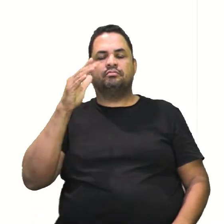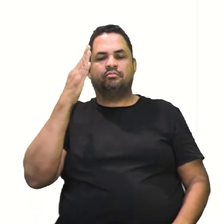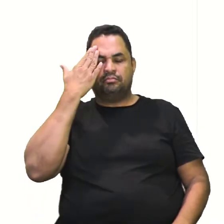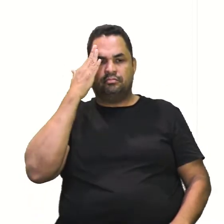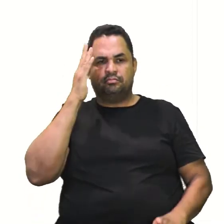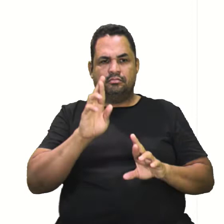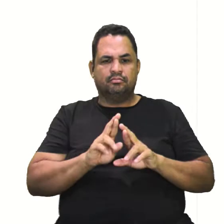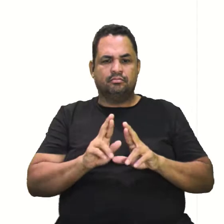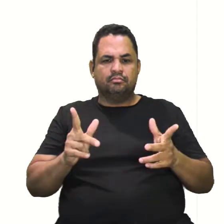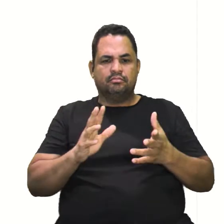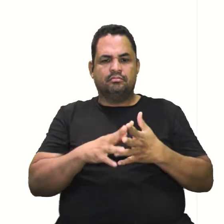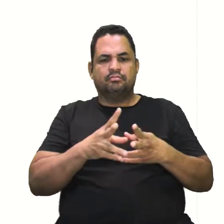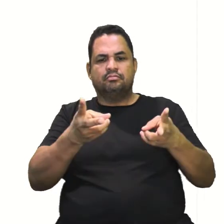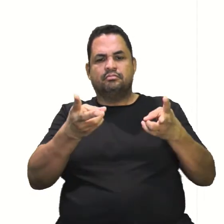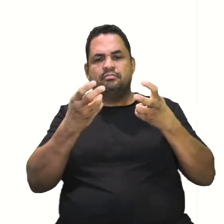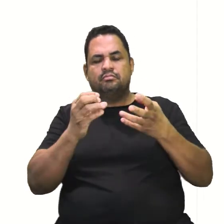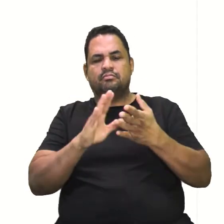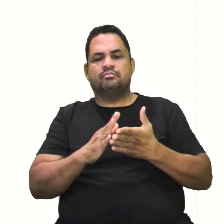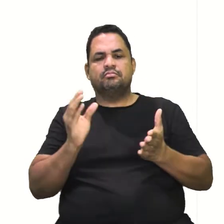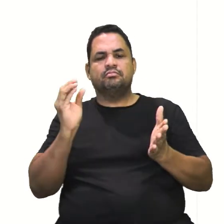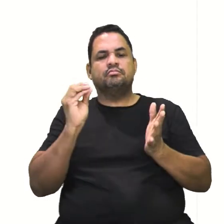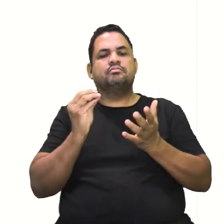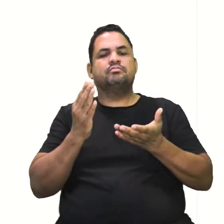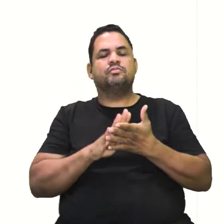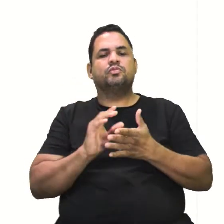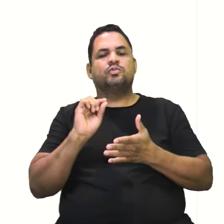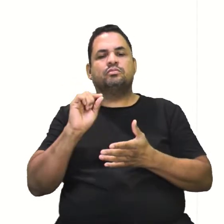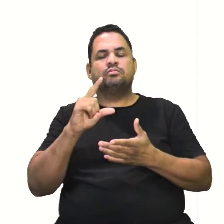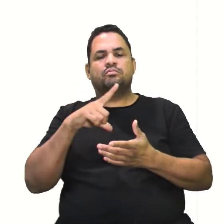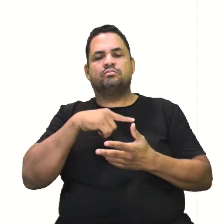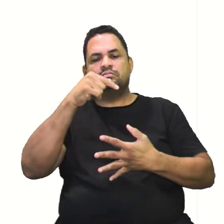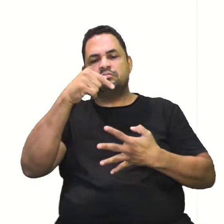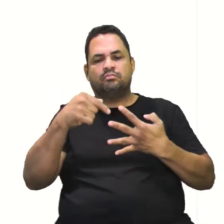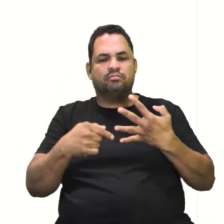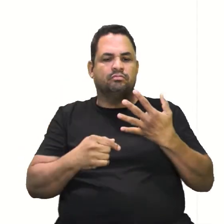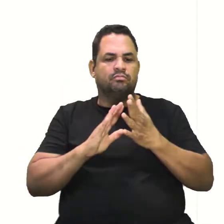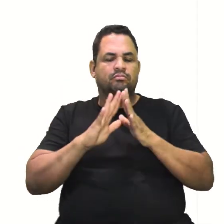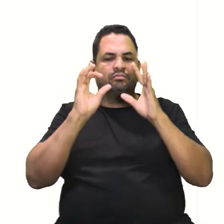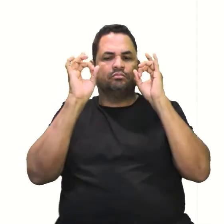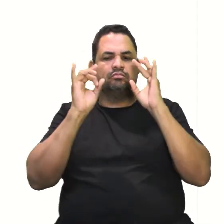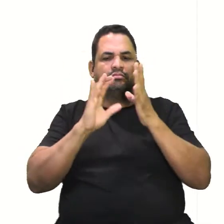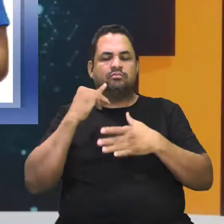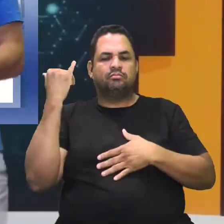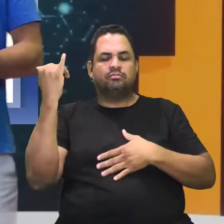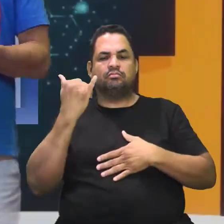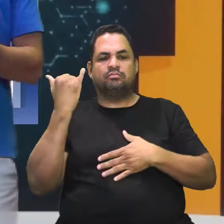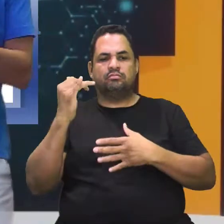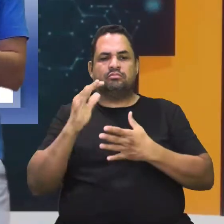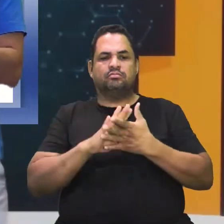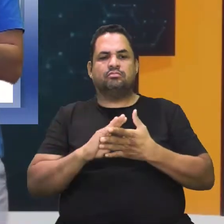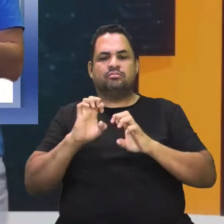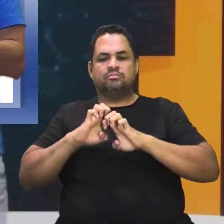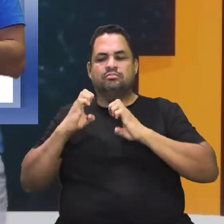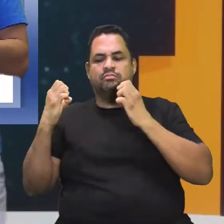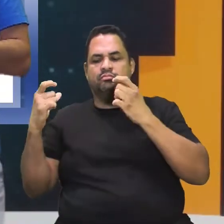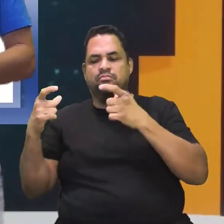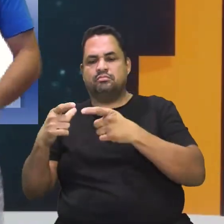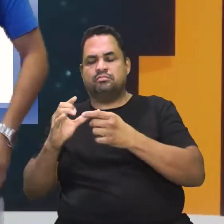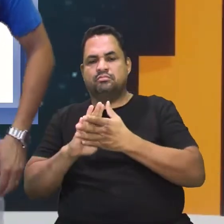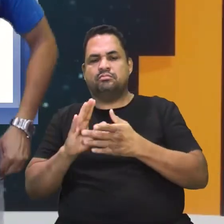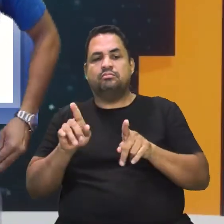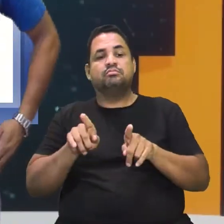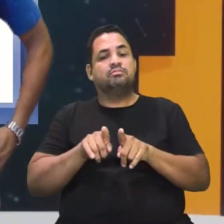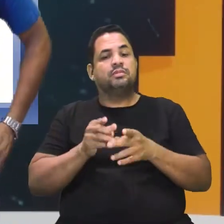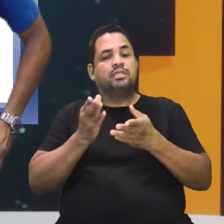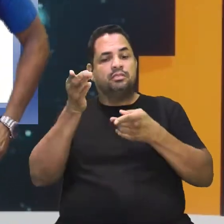entender as diferenças, perceber aí os fatores que a gente falou que são determinantes? Porque a elipse e a hipérbole são